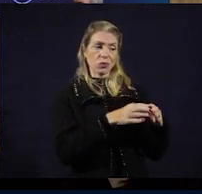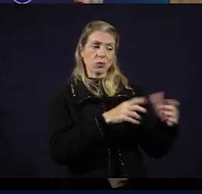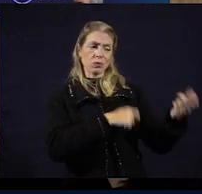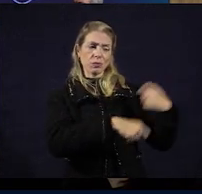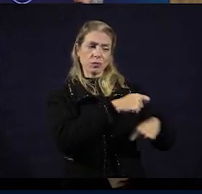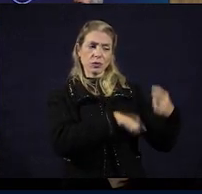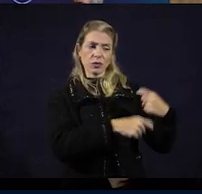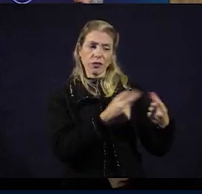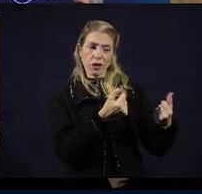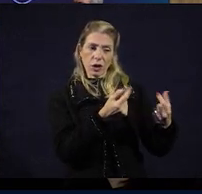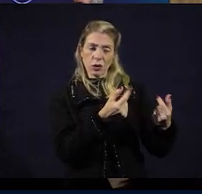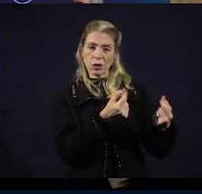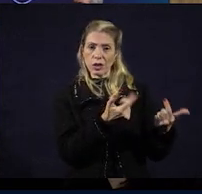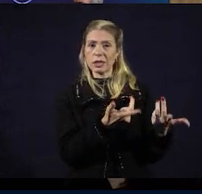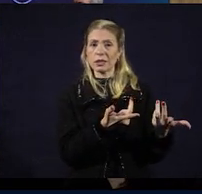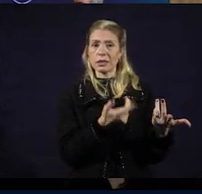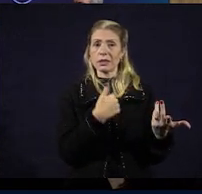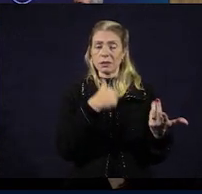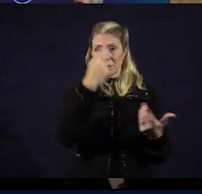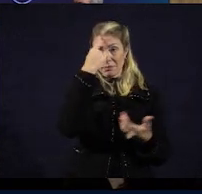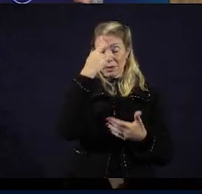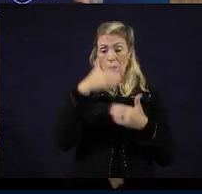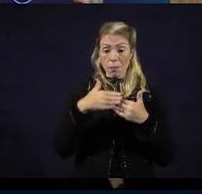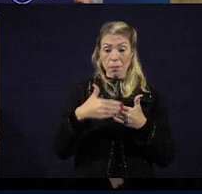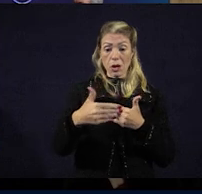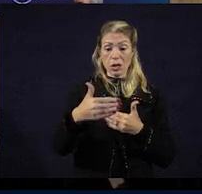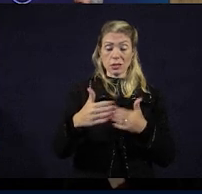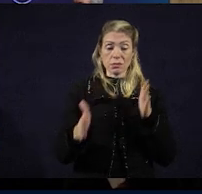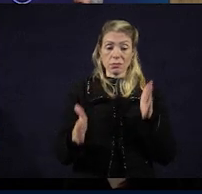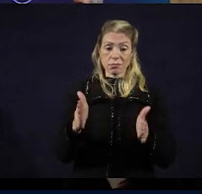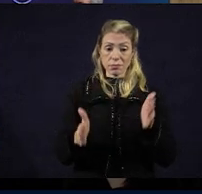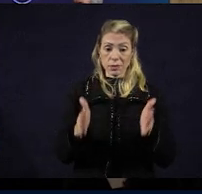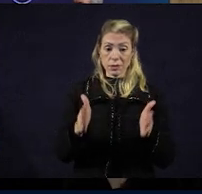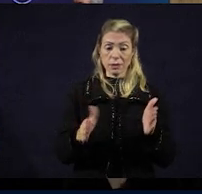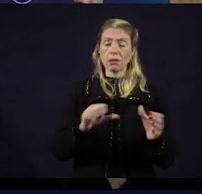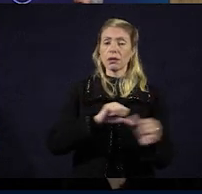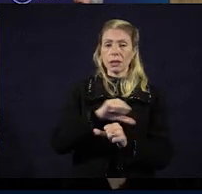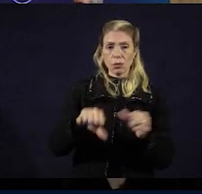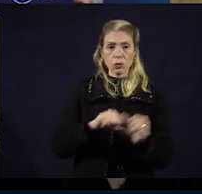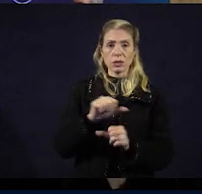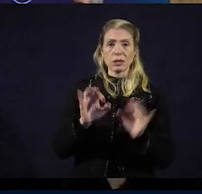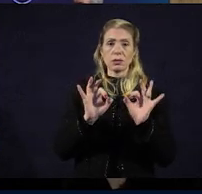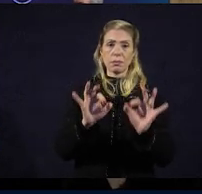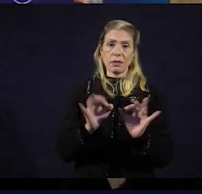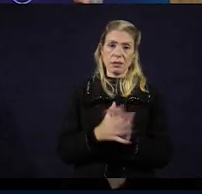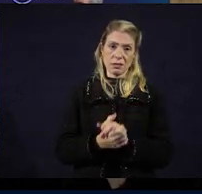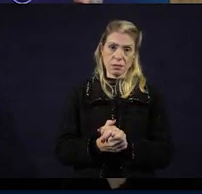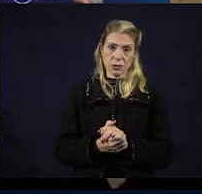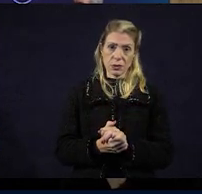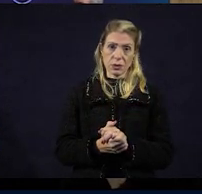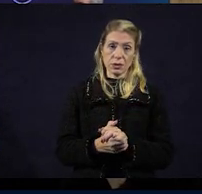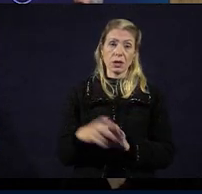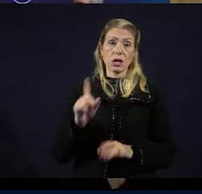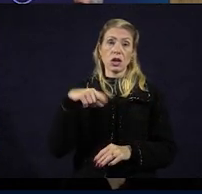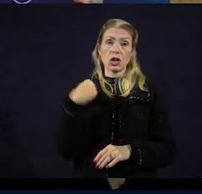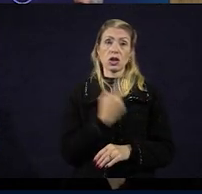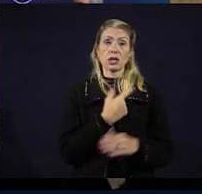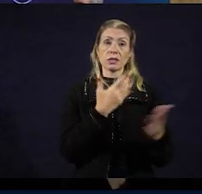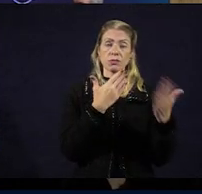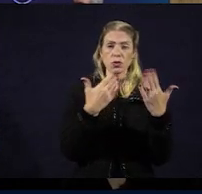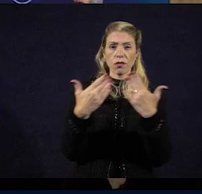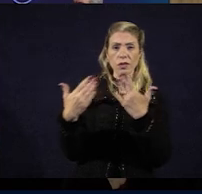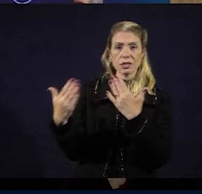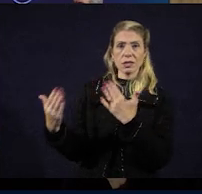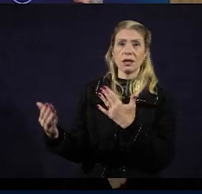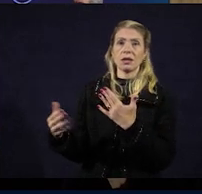muito na próxima janela porque está mudando e muito porque assim a gente tem conversado com